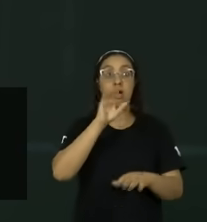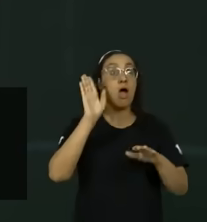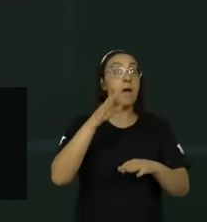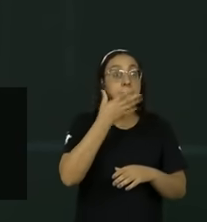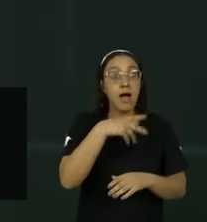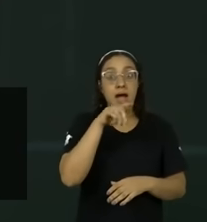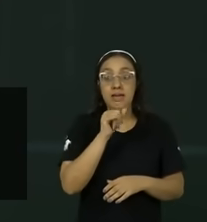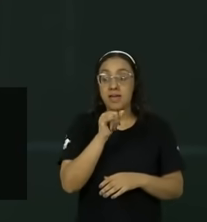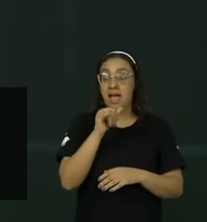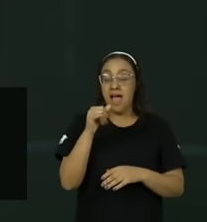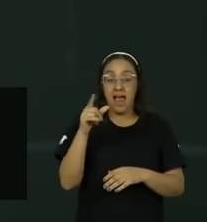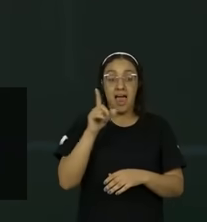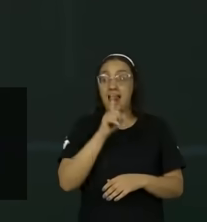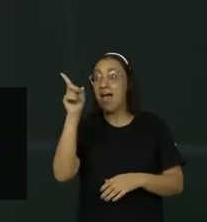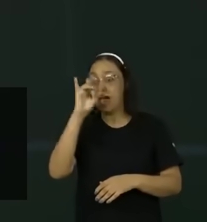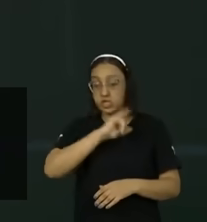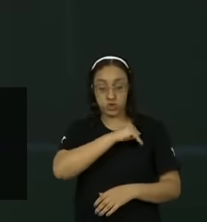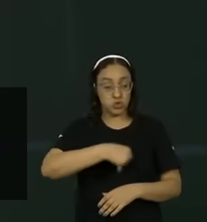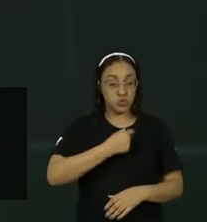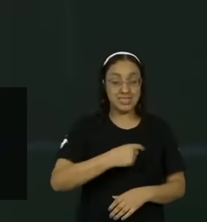todo o Egito. O coração de Jacó